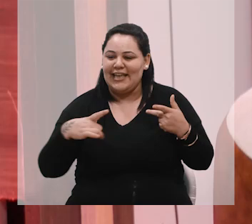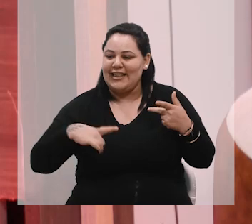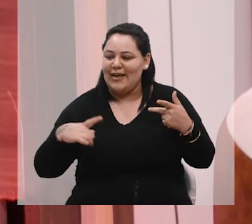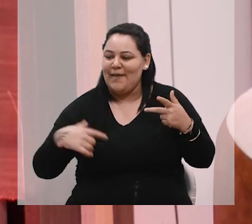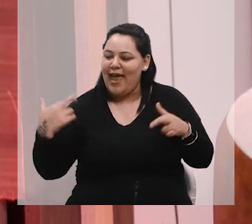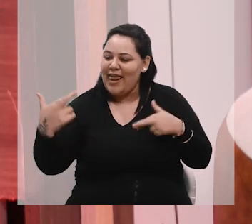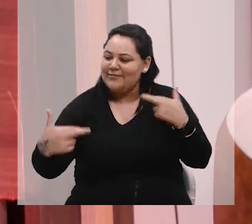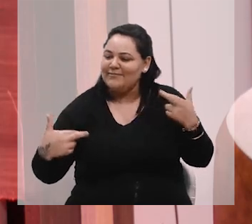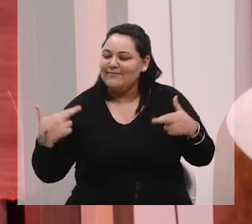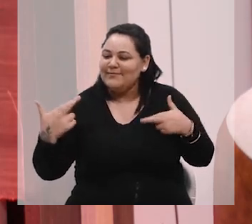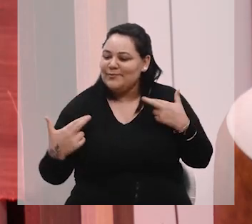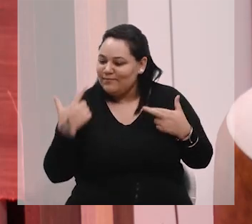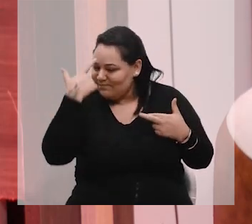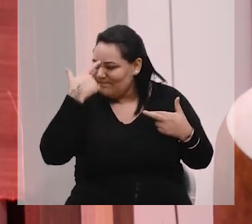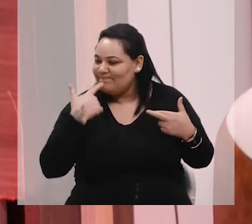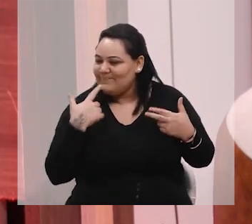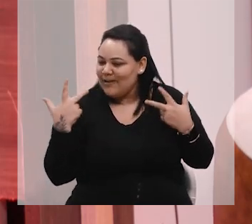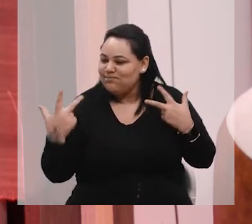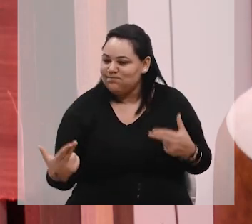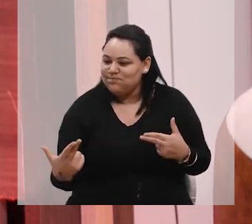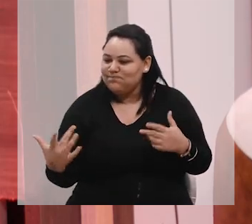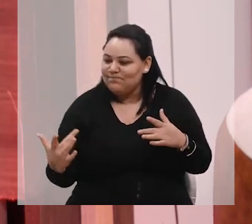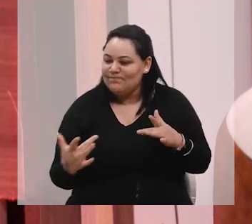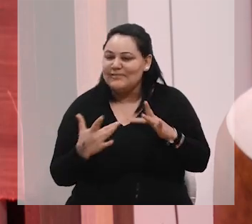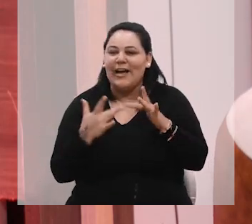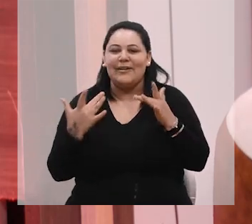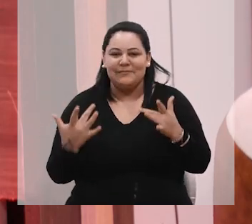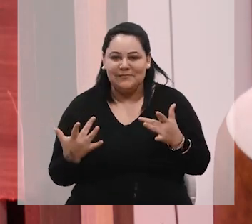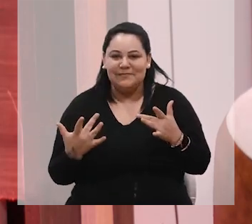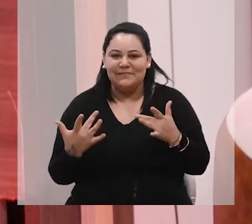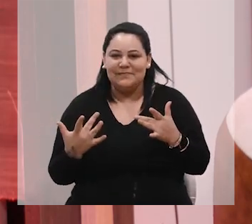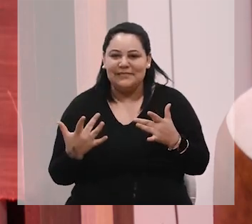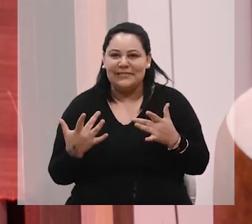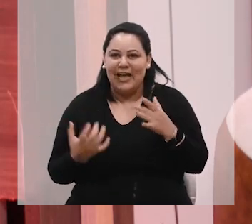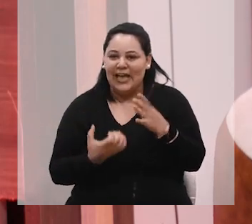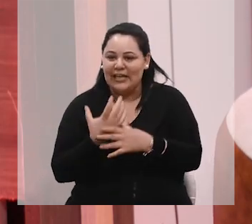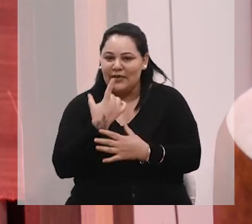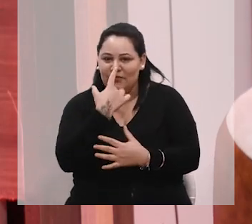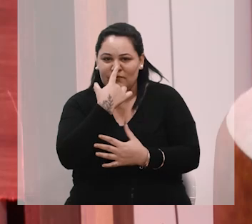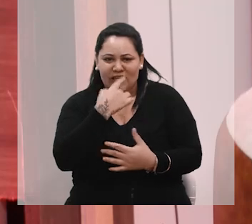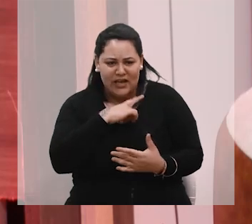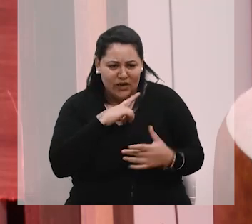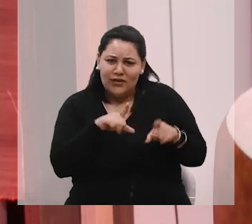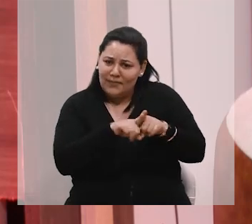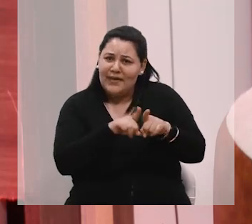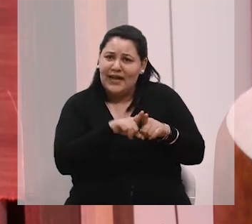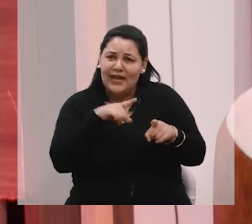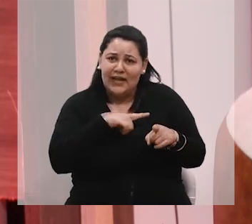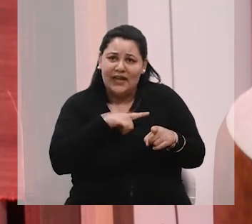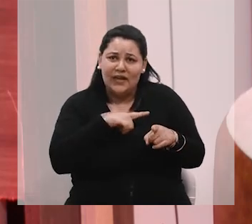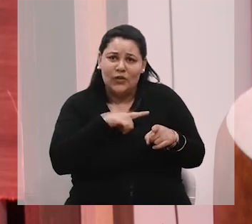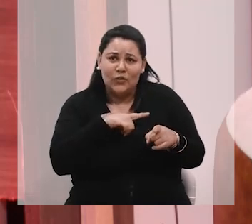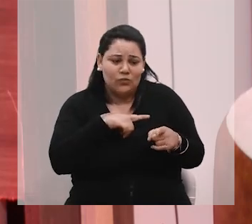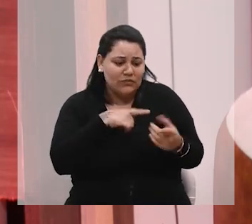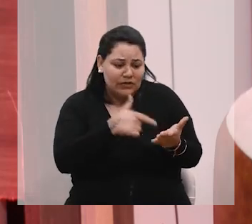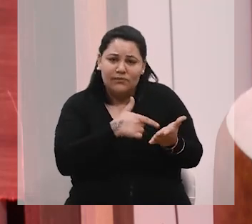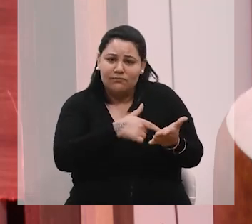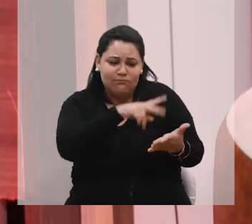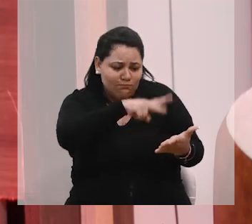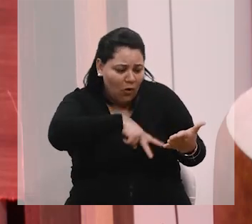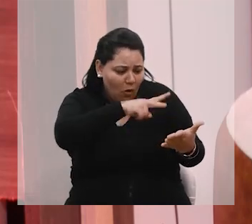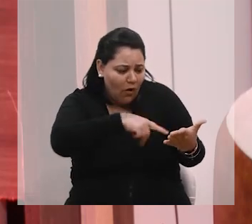essa identificação, e com a gente também acontece. Eu tenho escritores que eu leio assim, nossa, eu me emociono, eu fico de olhos marejados,